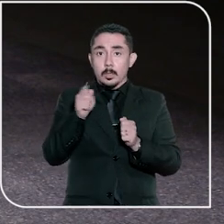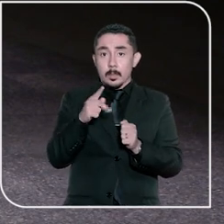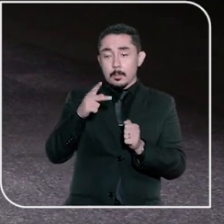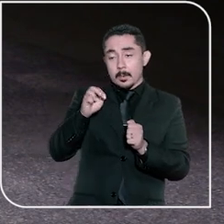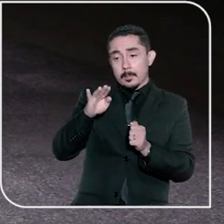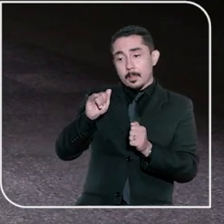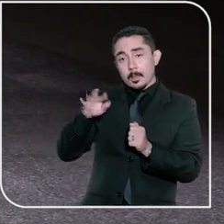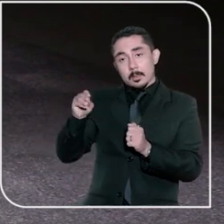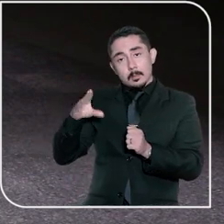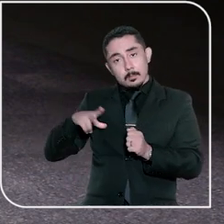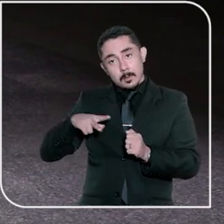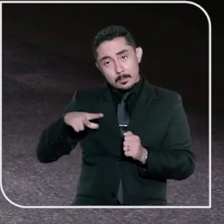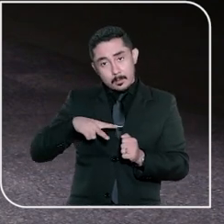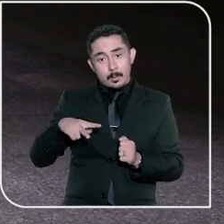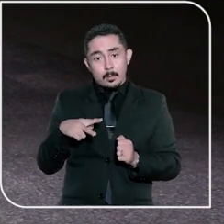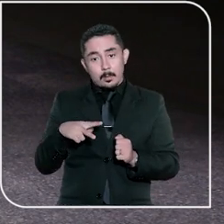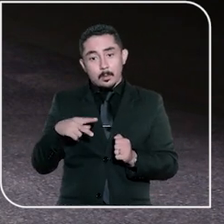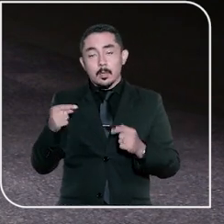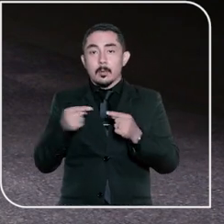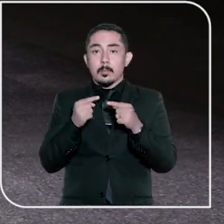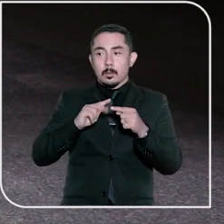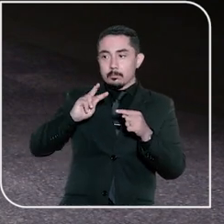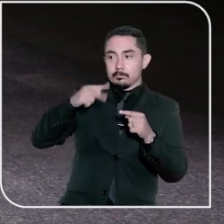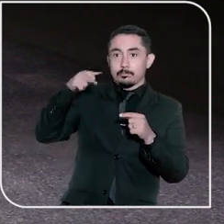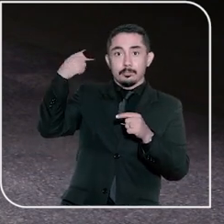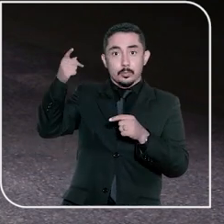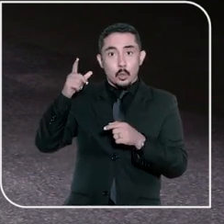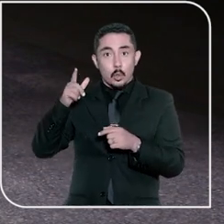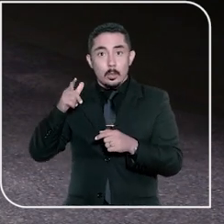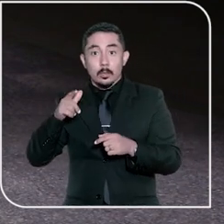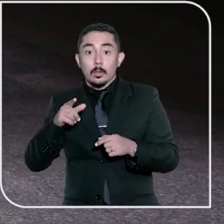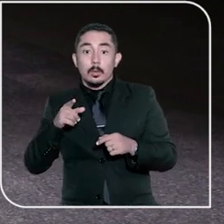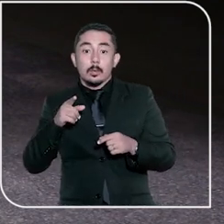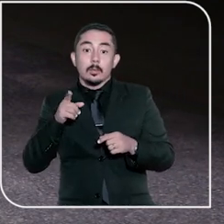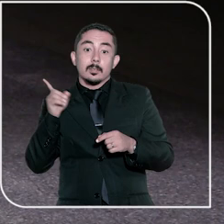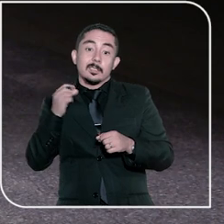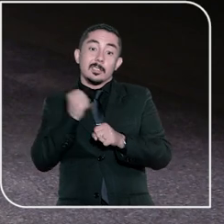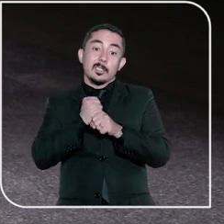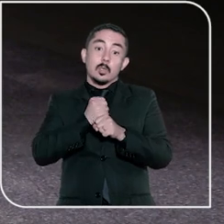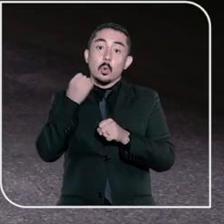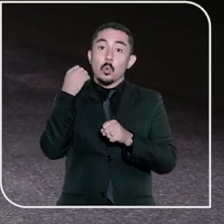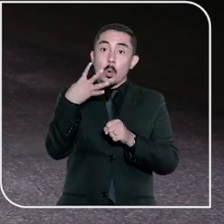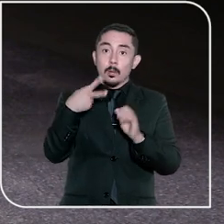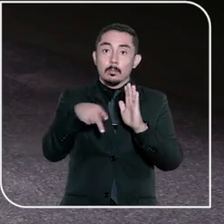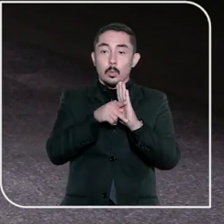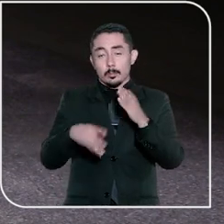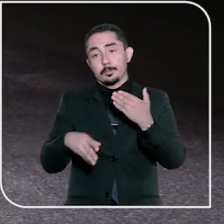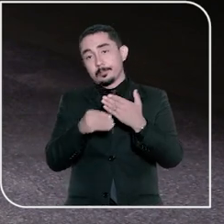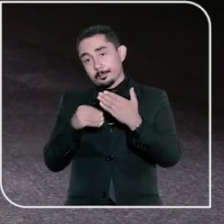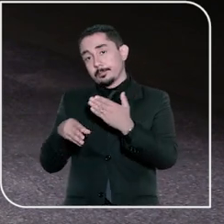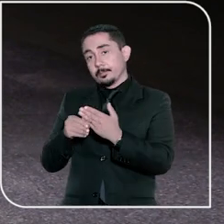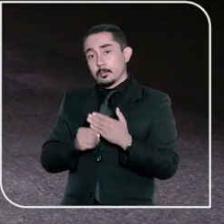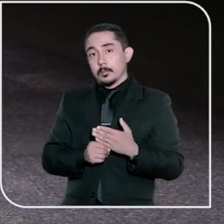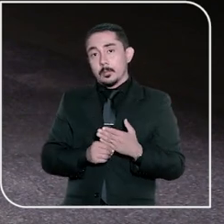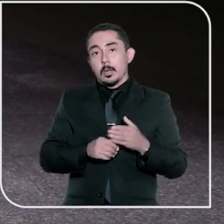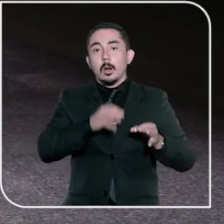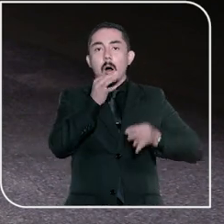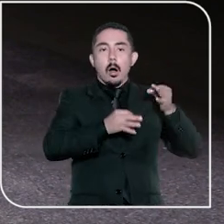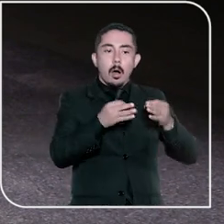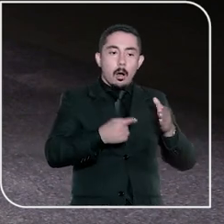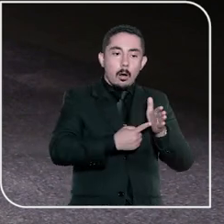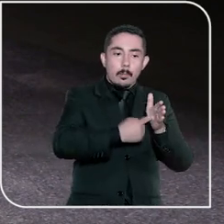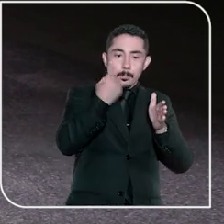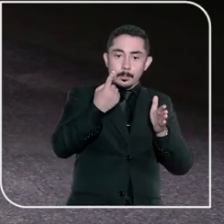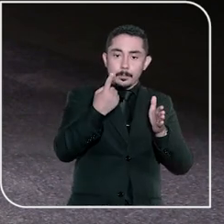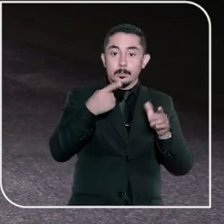privada para o recebimento de superavit relativo a 4 anos de participação da falecida no plano de previdência complementar